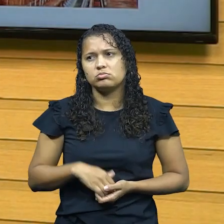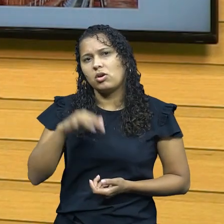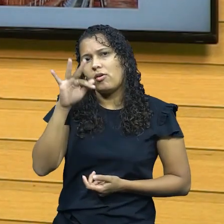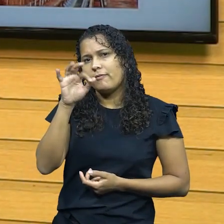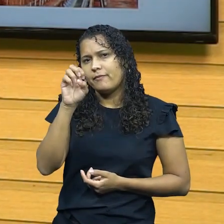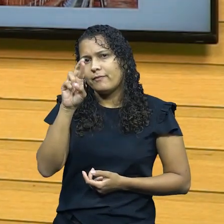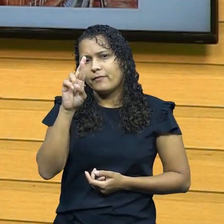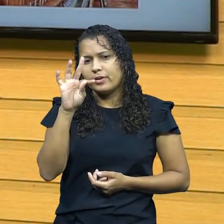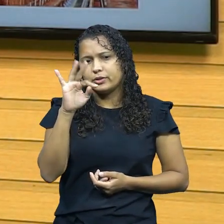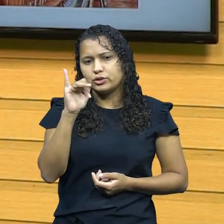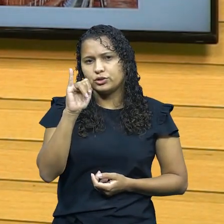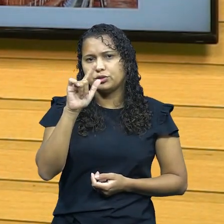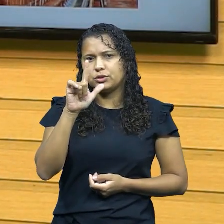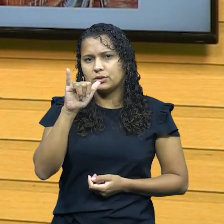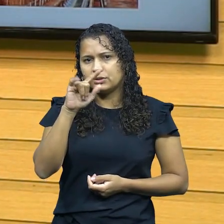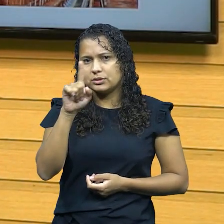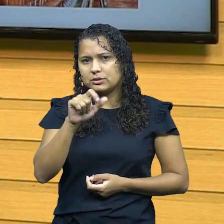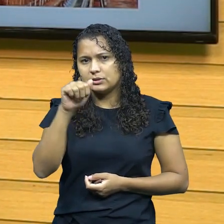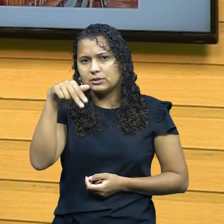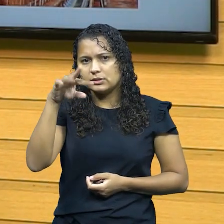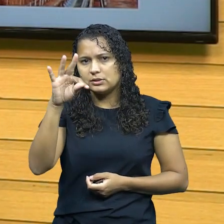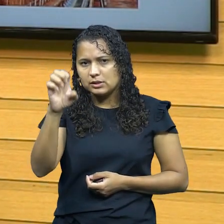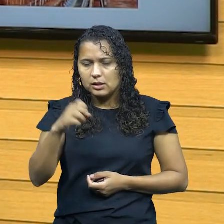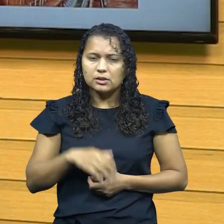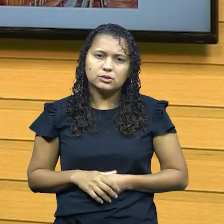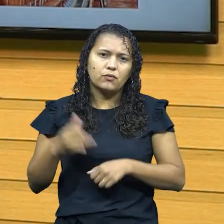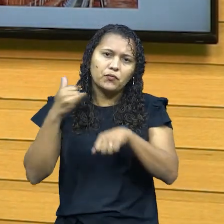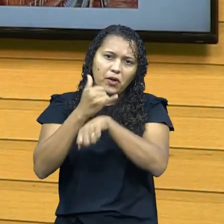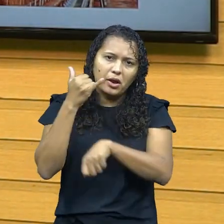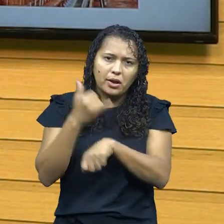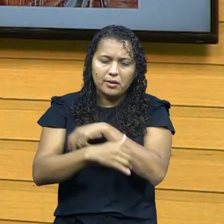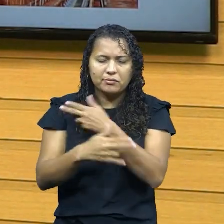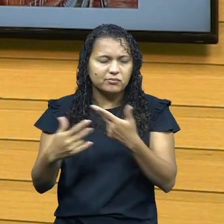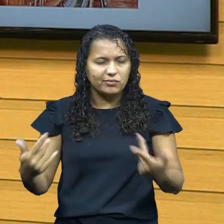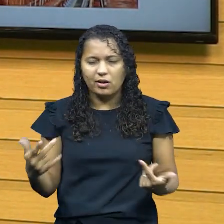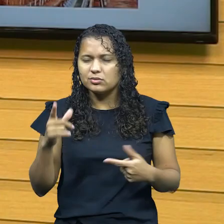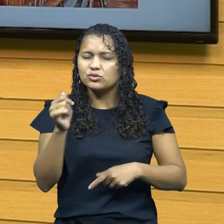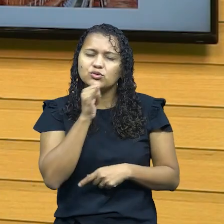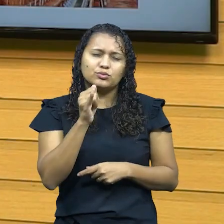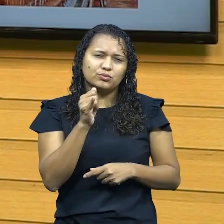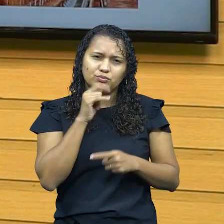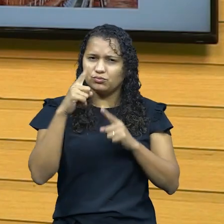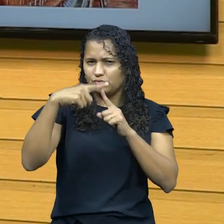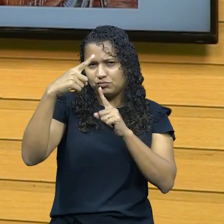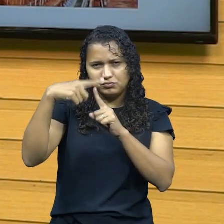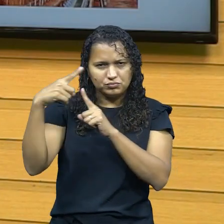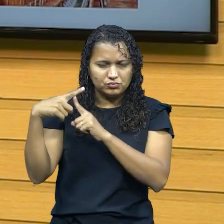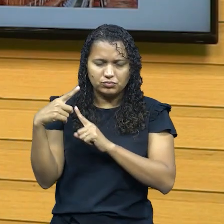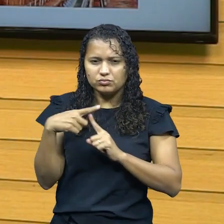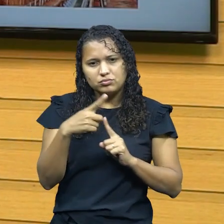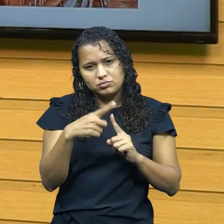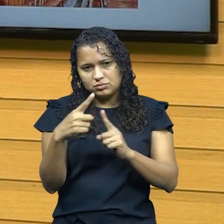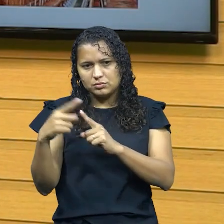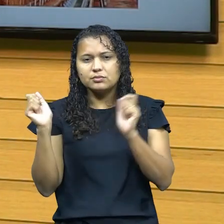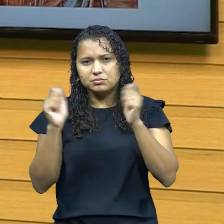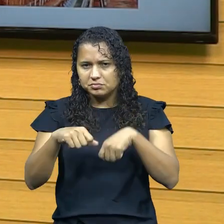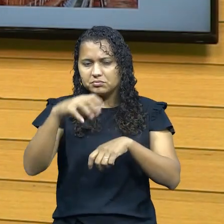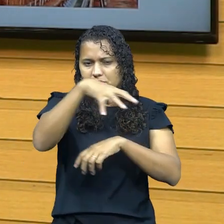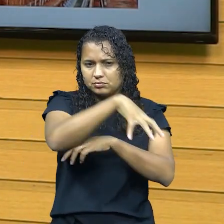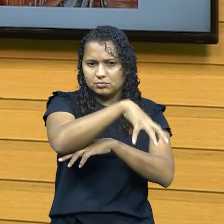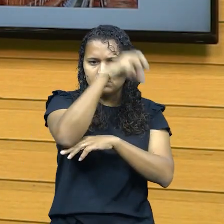fertilizante, também pode ser minério de ferro. São exemplos de cargas a